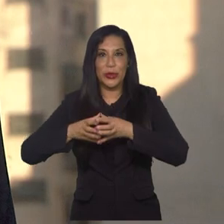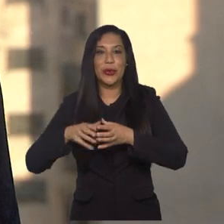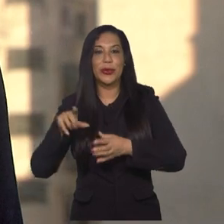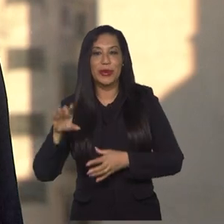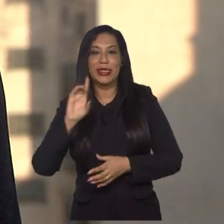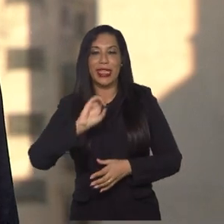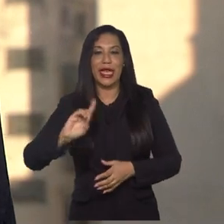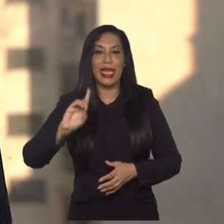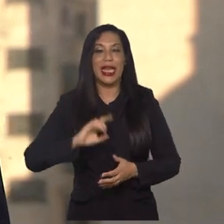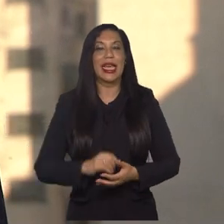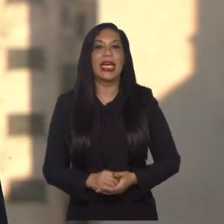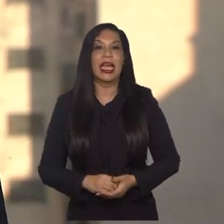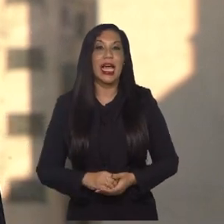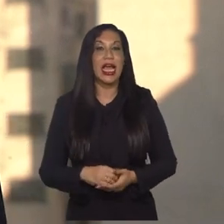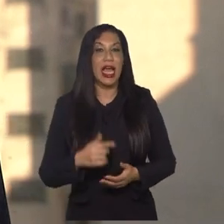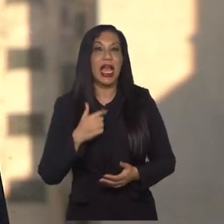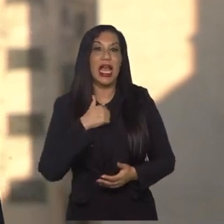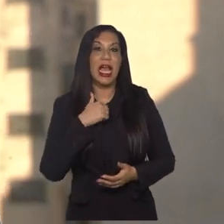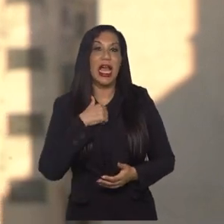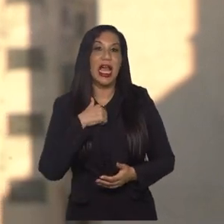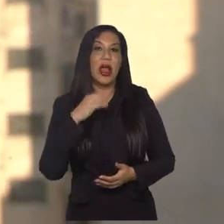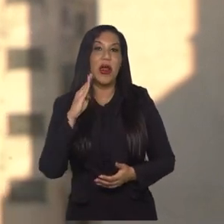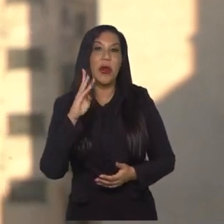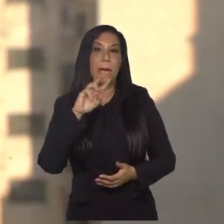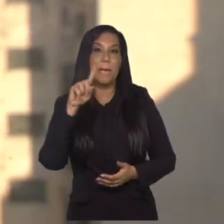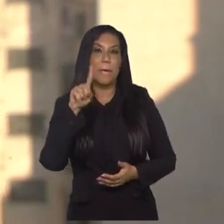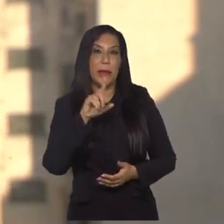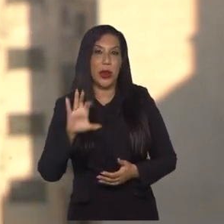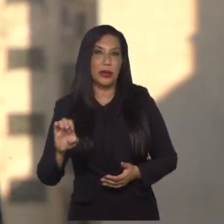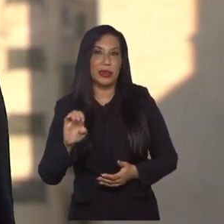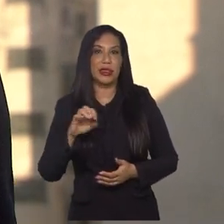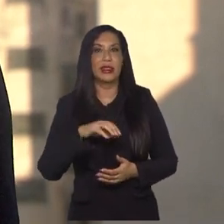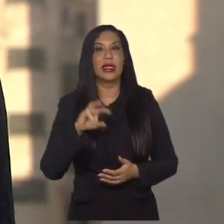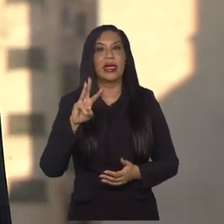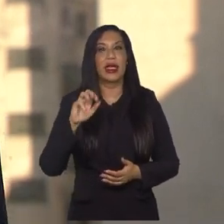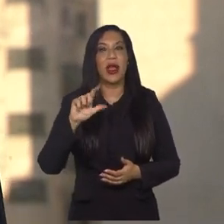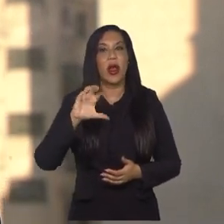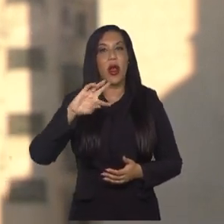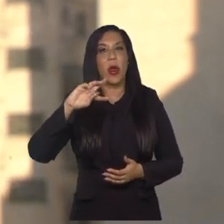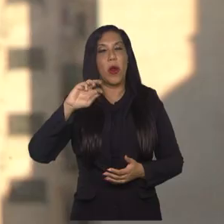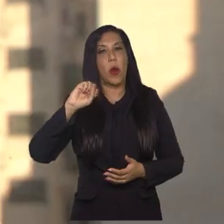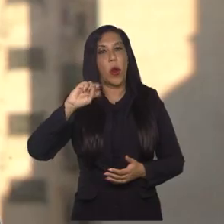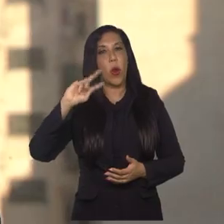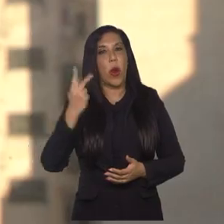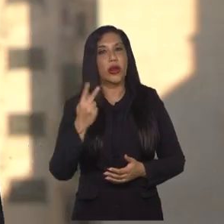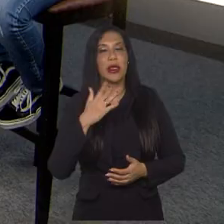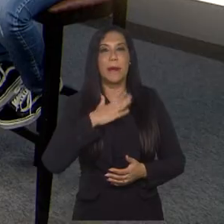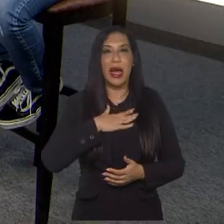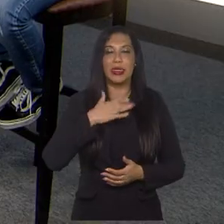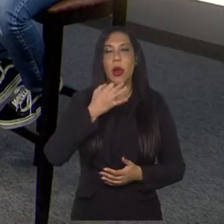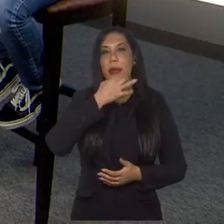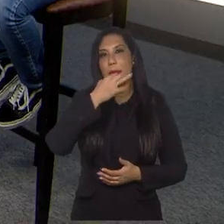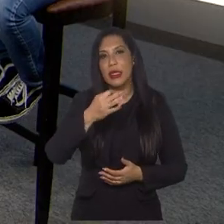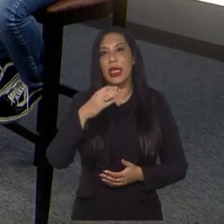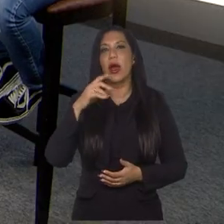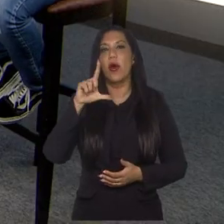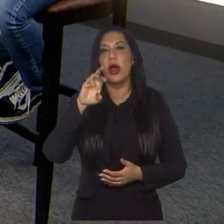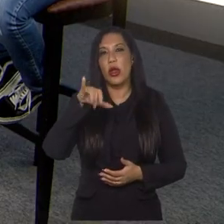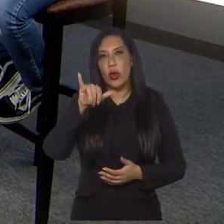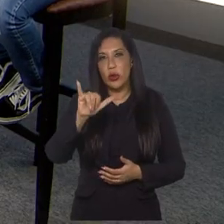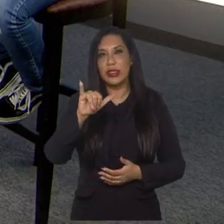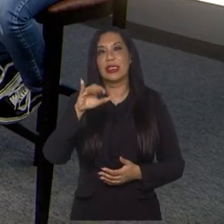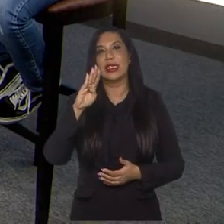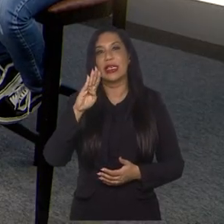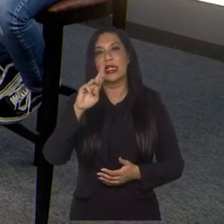chave. Eu fico com a bronze mesmo. Uhum. A Walsh, talvez, mas pra mim é a bronze. Já coloquei. Vai sair da Inglaterra. Eu tirei a